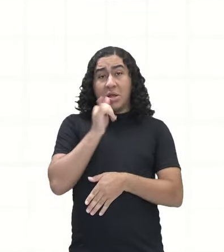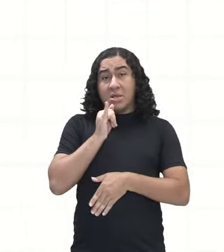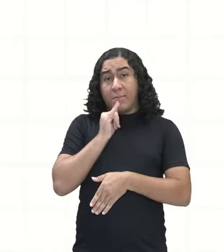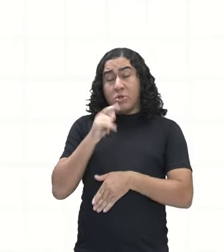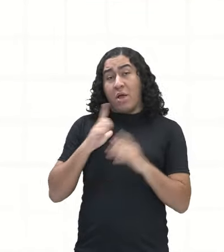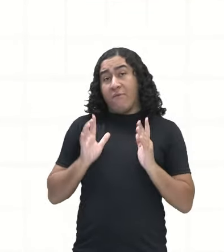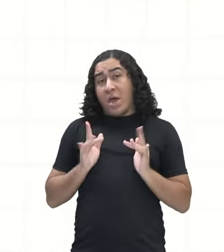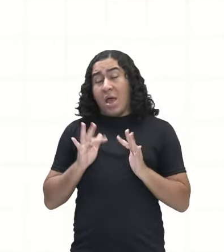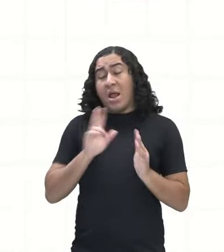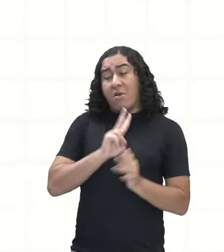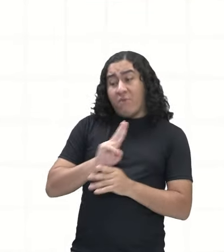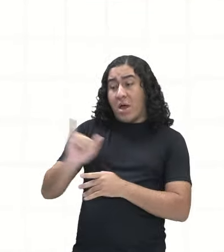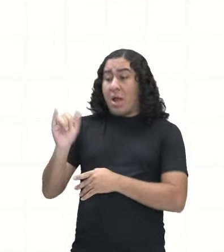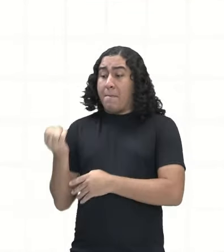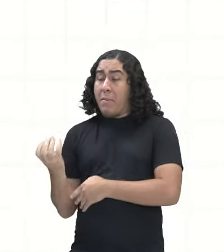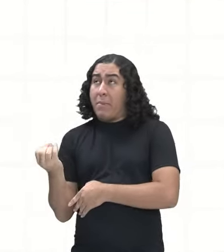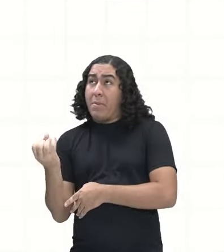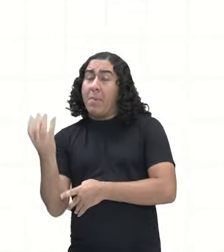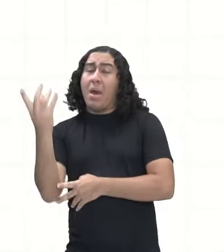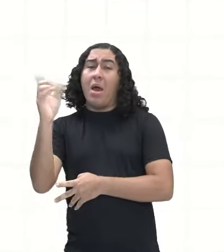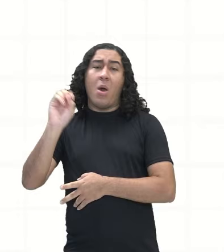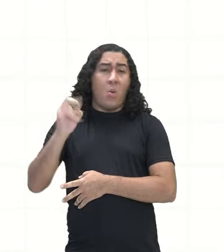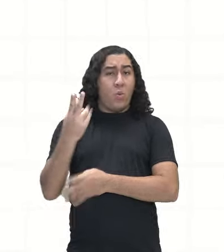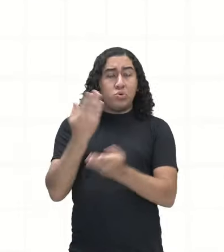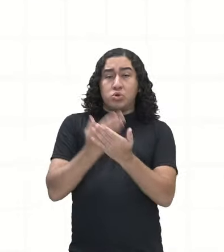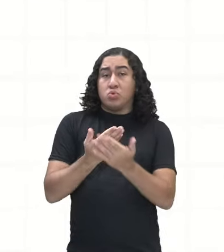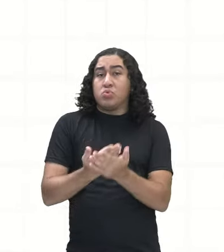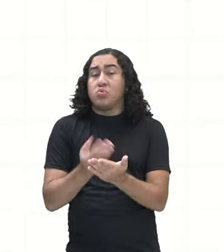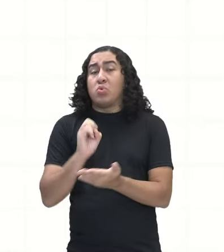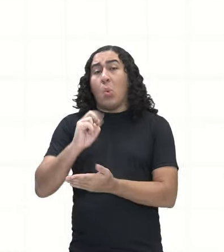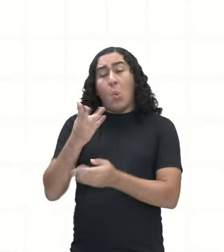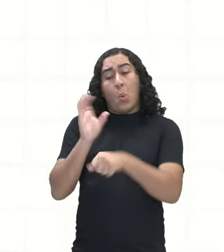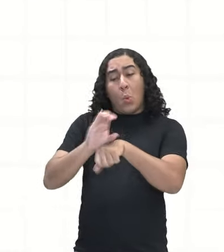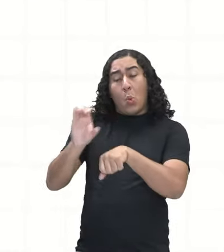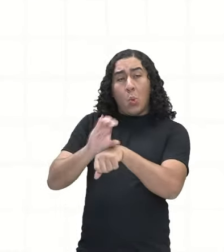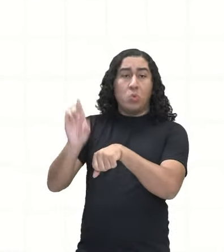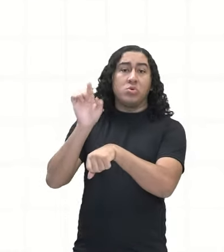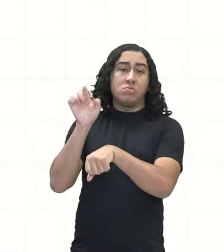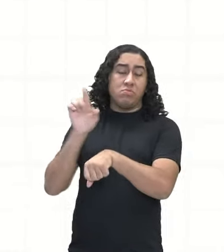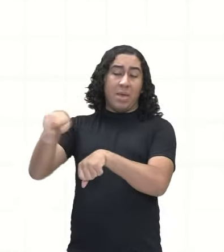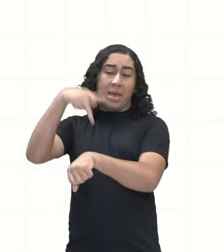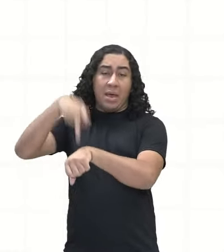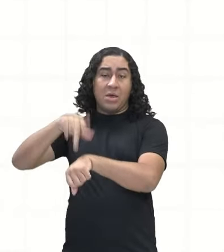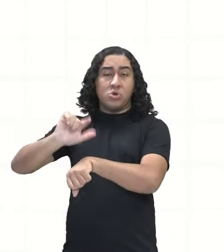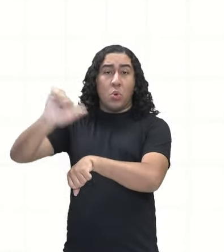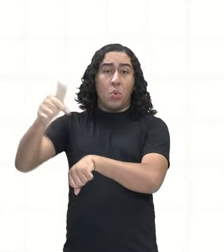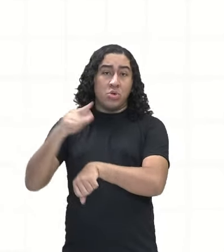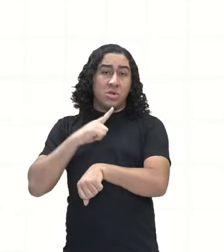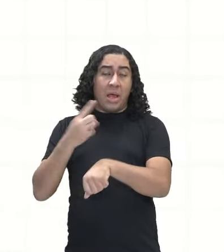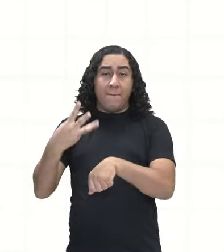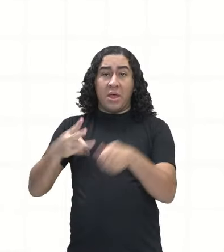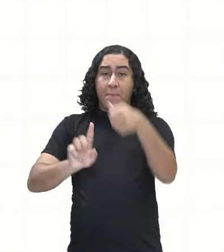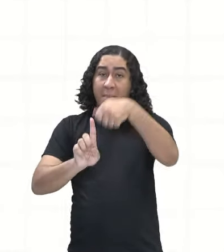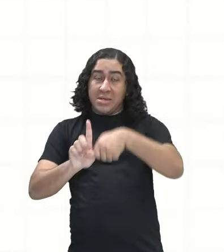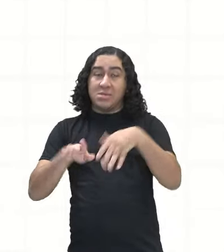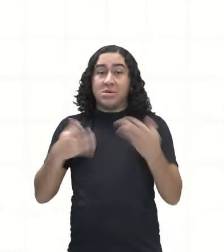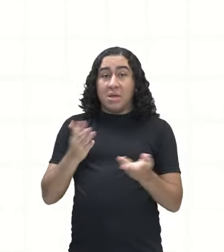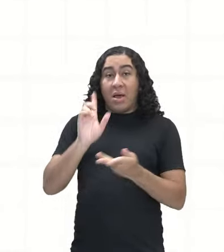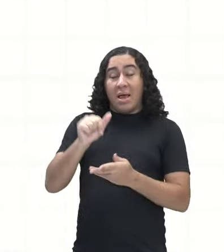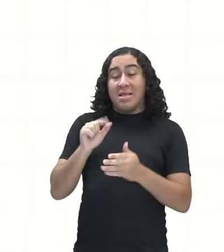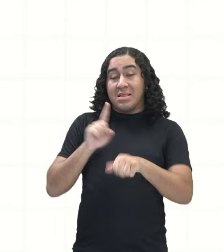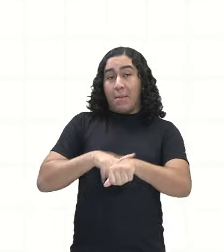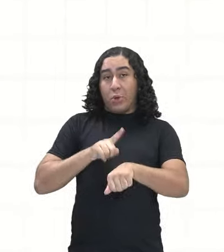uma temporada Ah eu vou estudar vou fazer um curso lá em Portugal e vou passar três meses Então essa migração seria